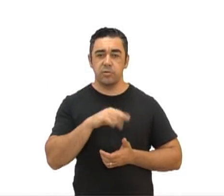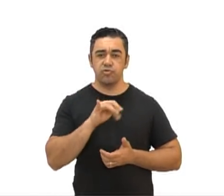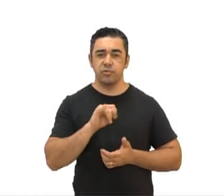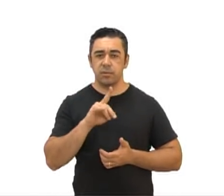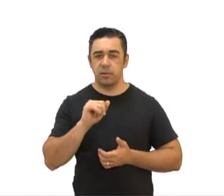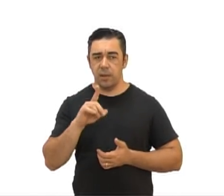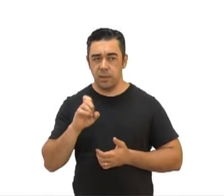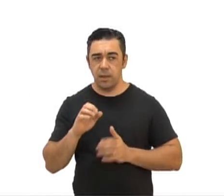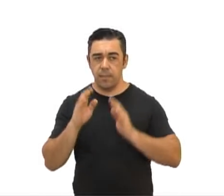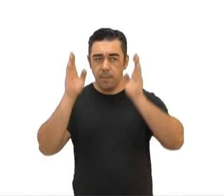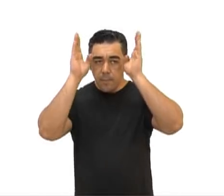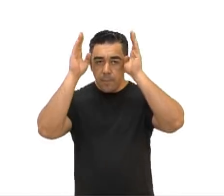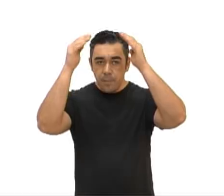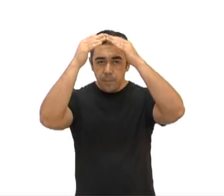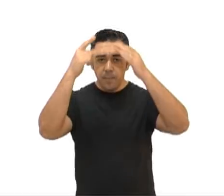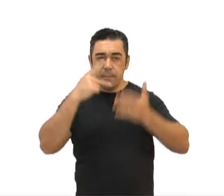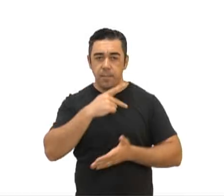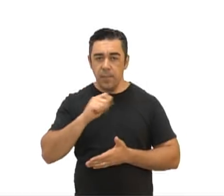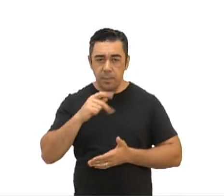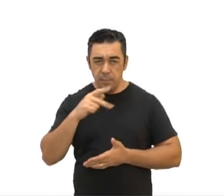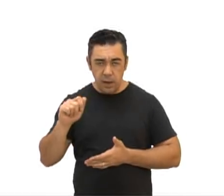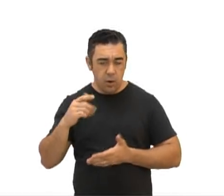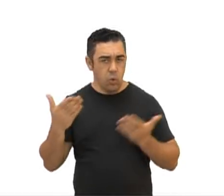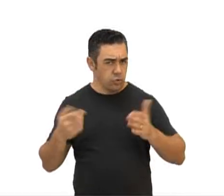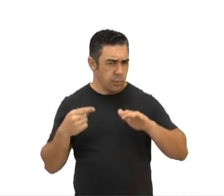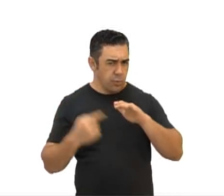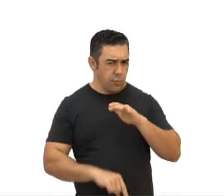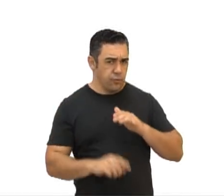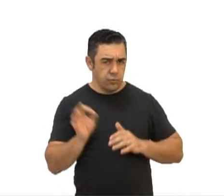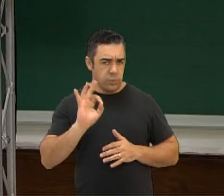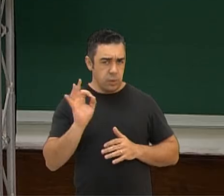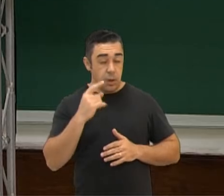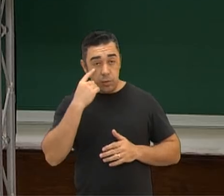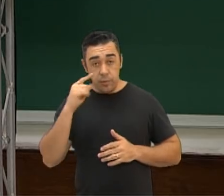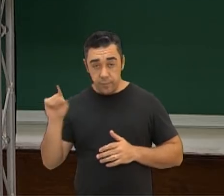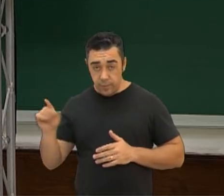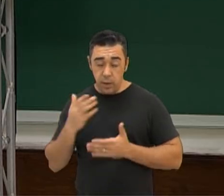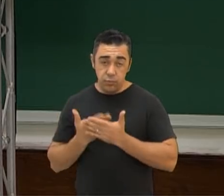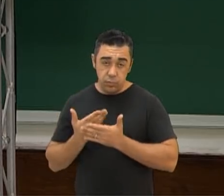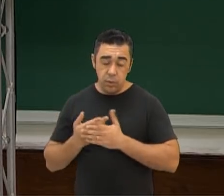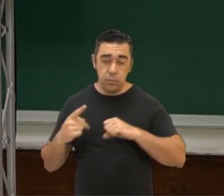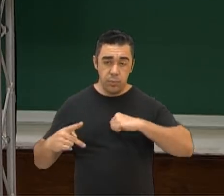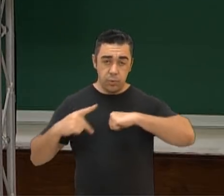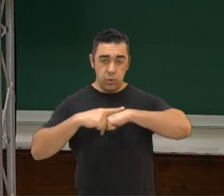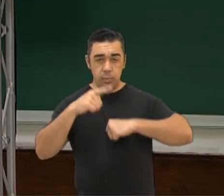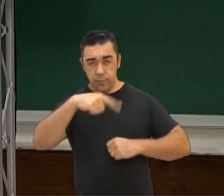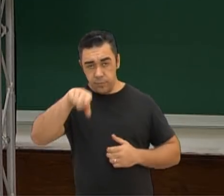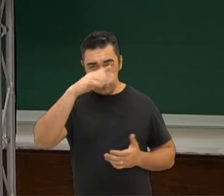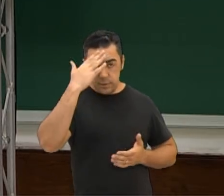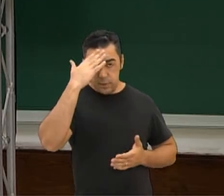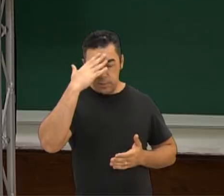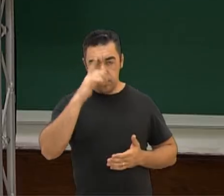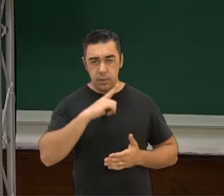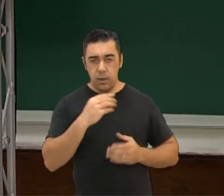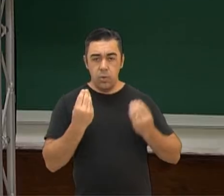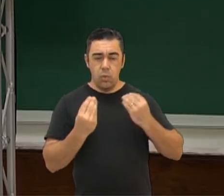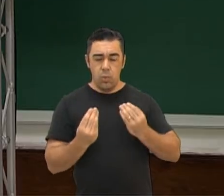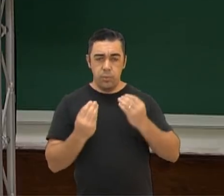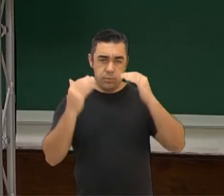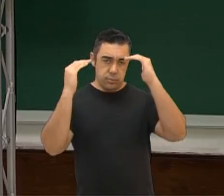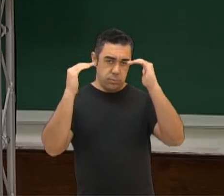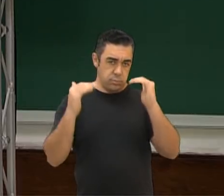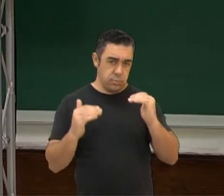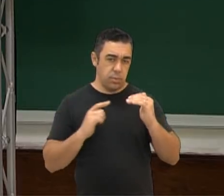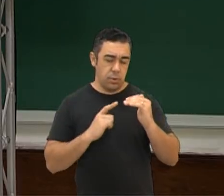a título de curiosidade, a gente não vai se aprofundar muito nisso hoje, só que já que a gente está estudando pronomes, para vocês saberem, né, aí as subclasses de